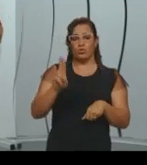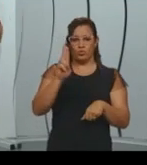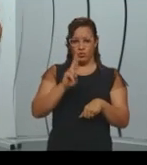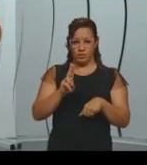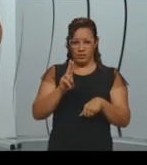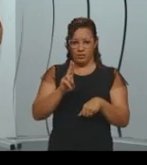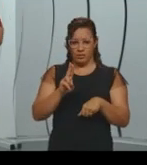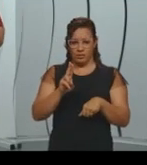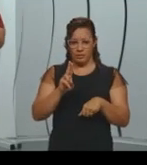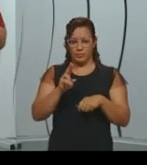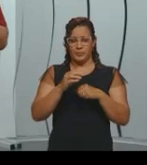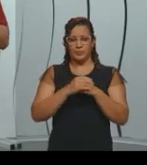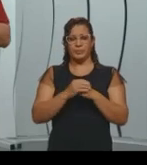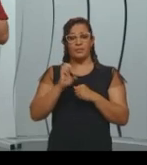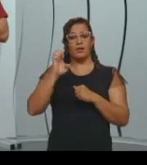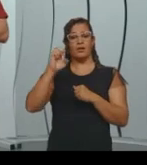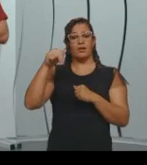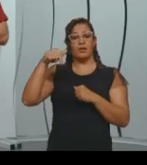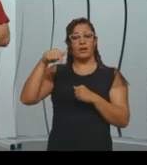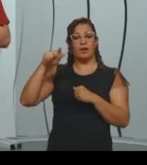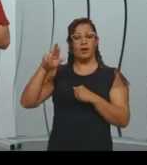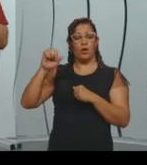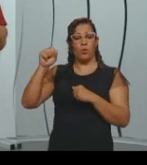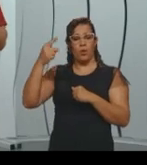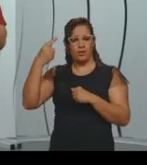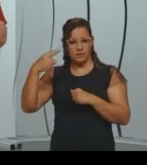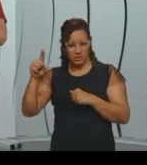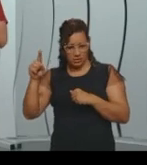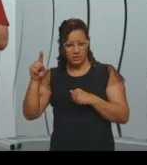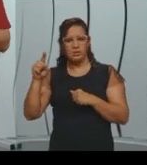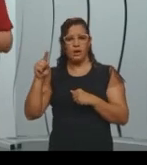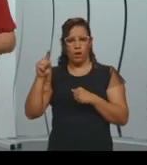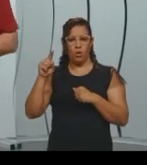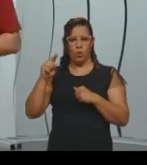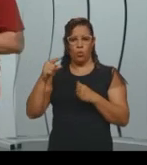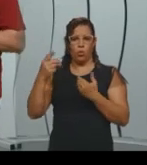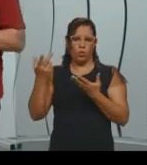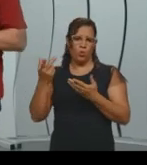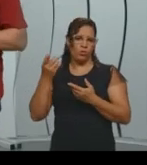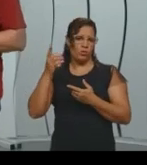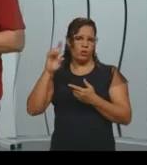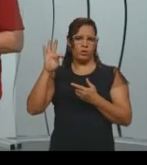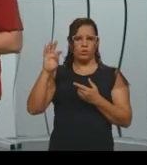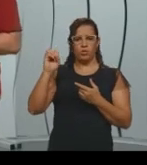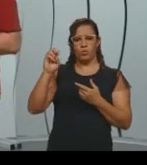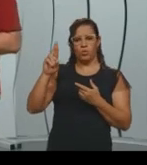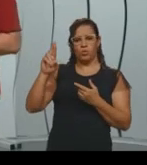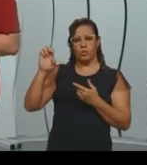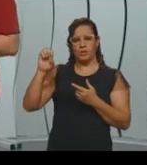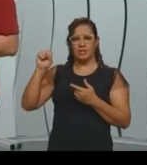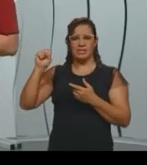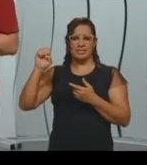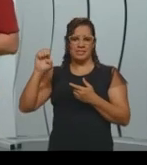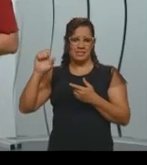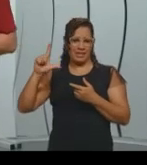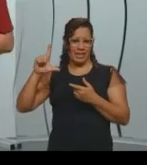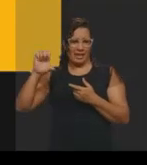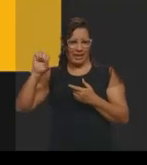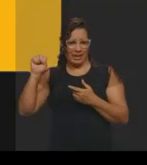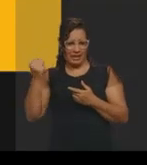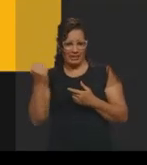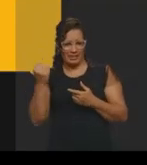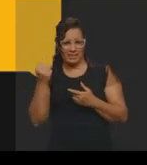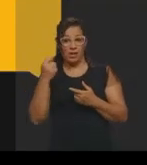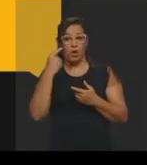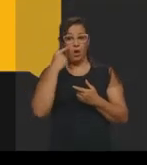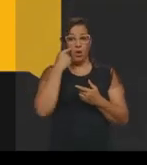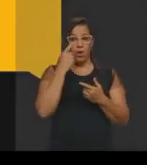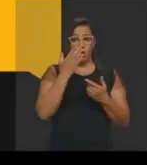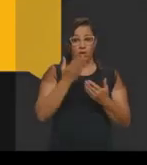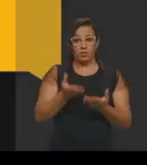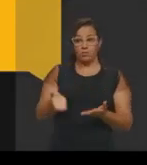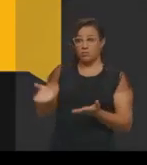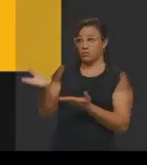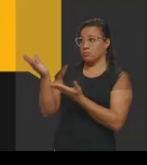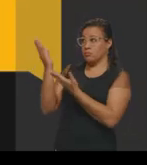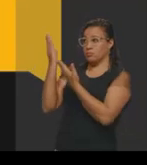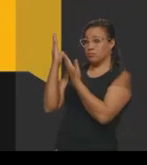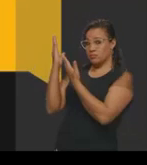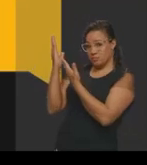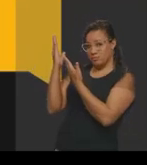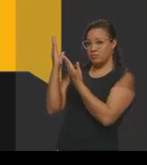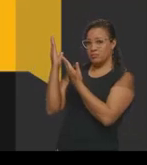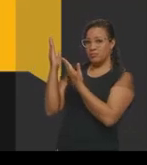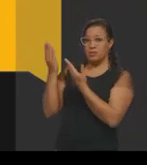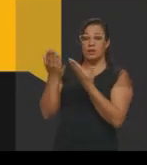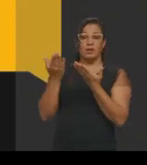equação de Torricelli, ou Torricelli. Alguns falam Torricelli, outros Torricelli, mas reparem, aqui nós estamos falando apenas